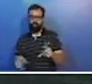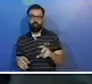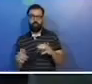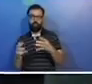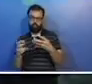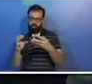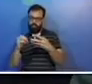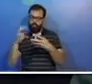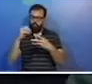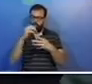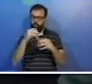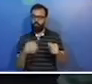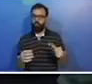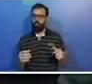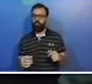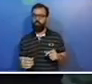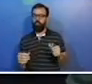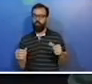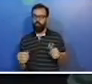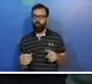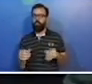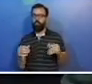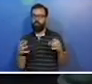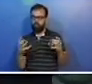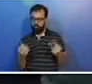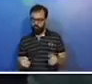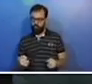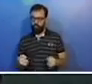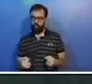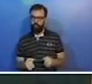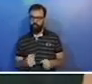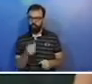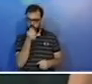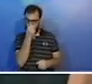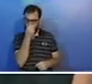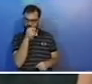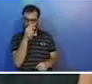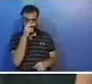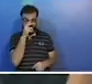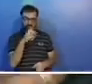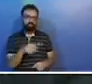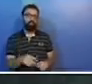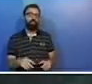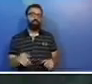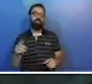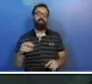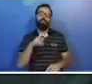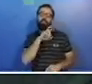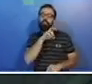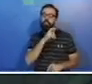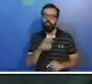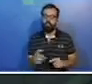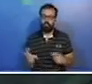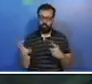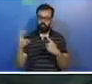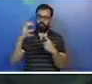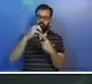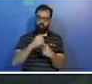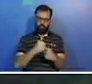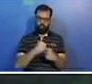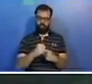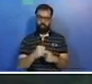cobra se alimenta do rato e do coelho. Então, a cobra é um carnívoro que naquela teia